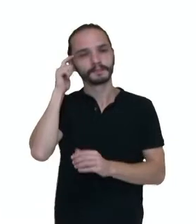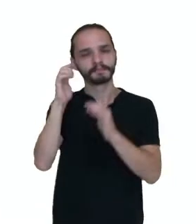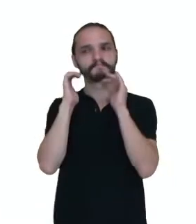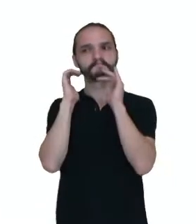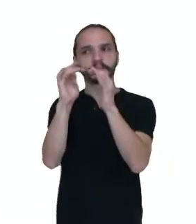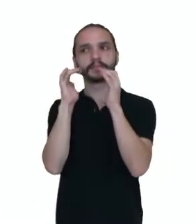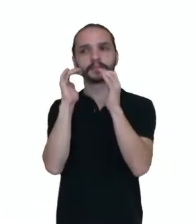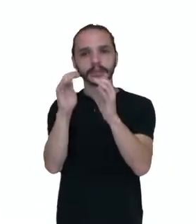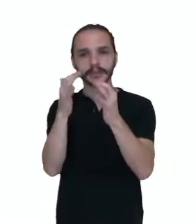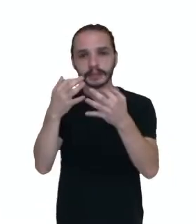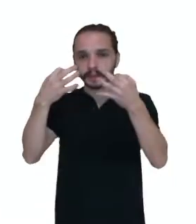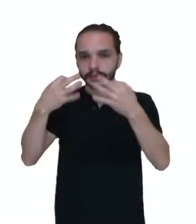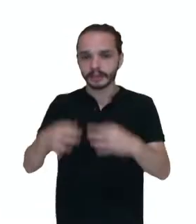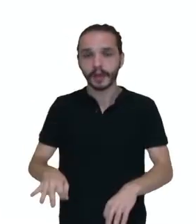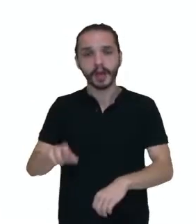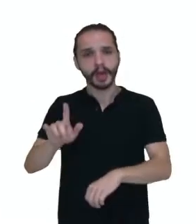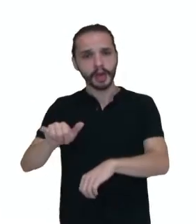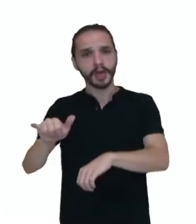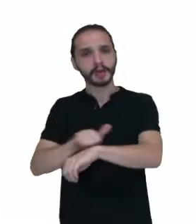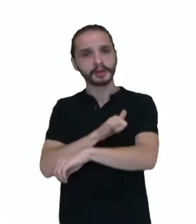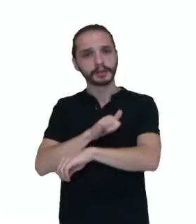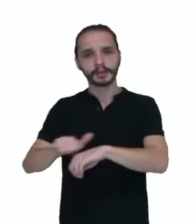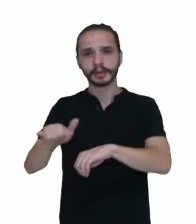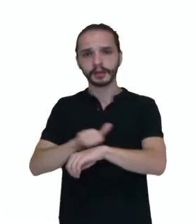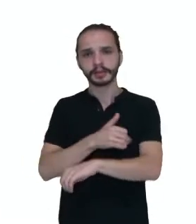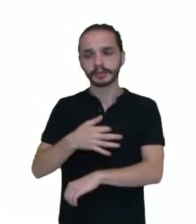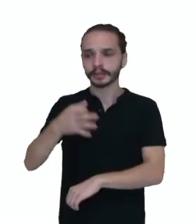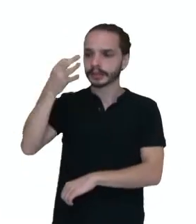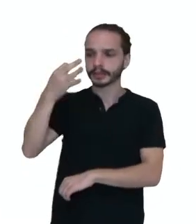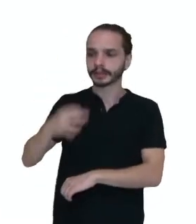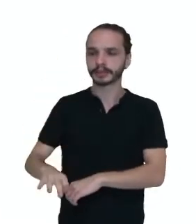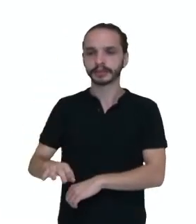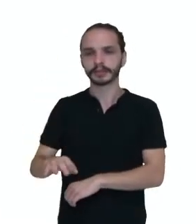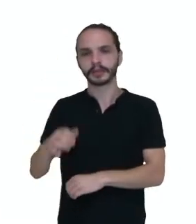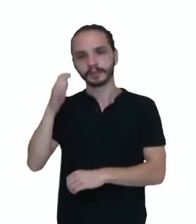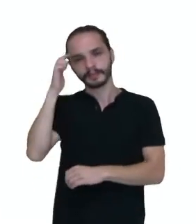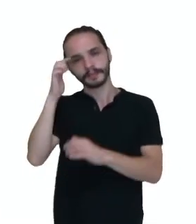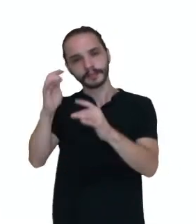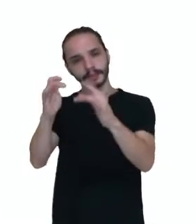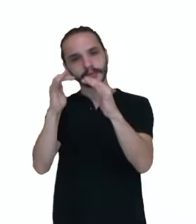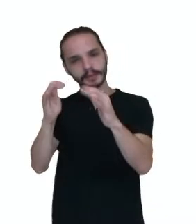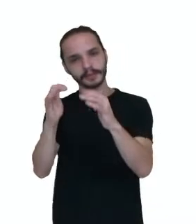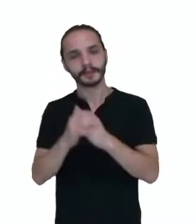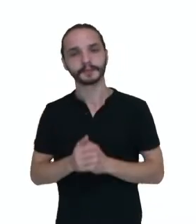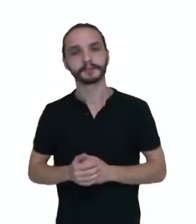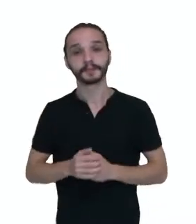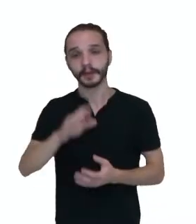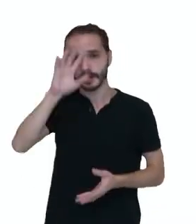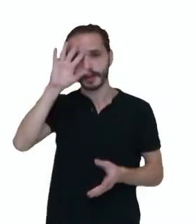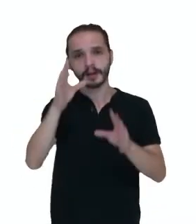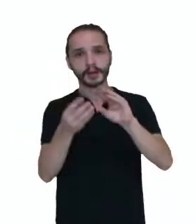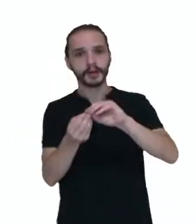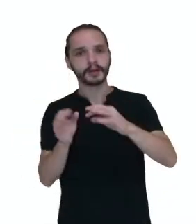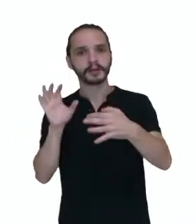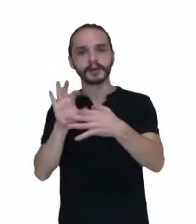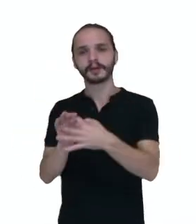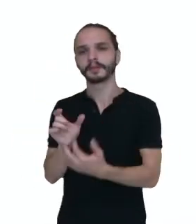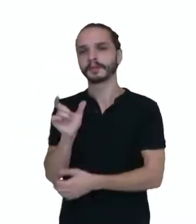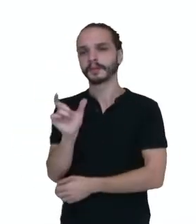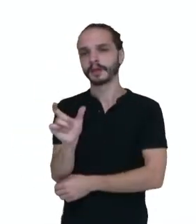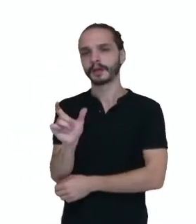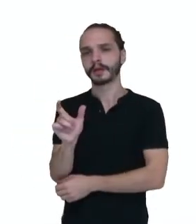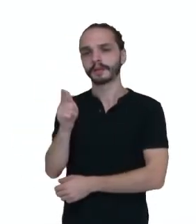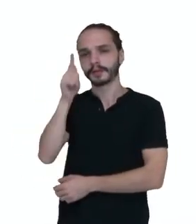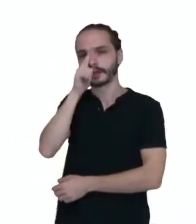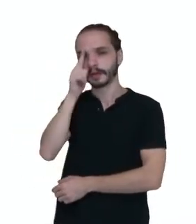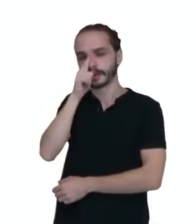corretamente, uma ferramenta do correto pensar. E a lógica tem origem na palavra grega logos, né?